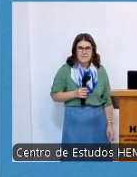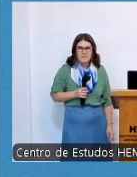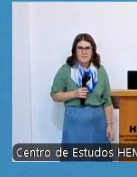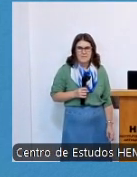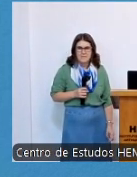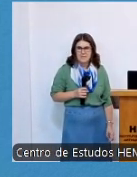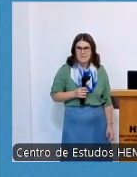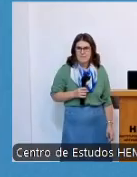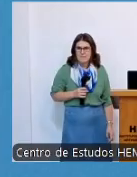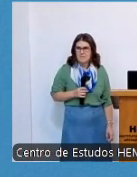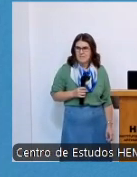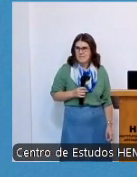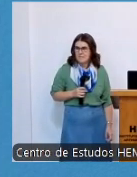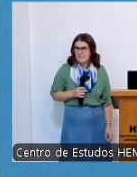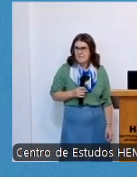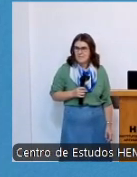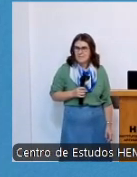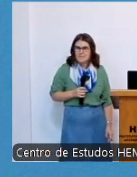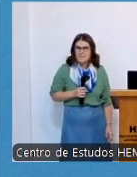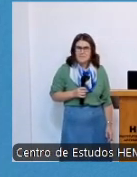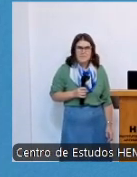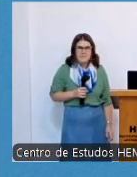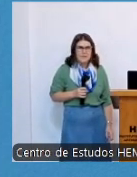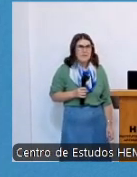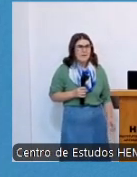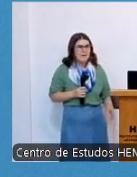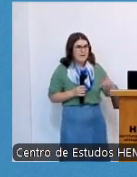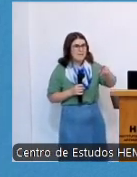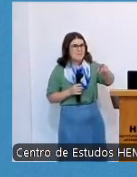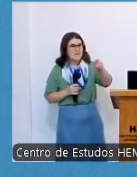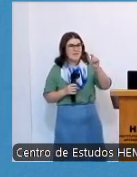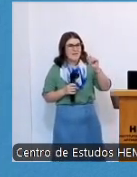pesquisador, pesquisadora? Não, ninguém.